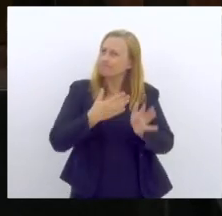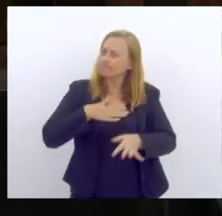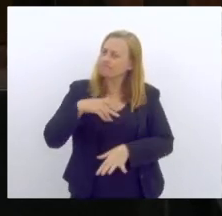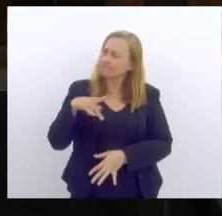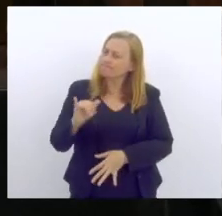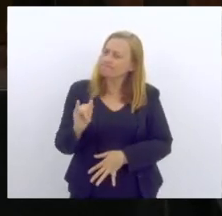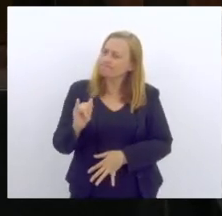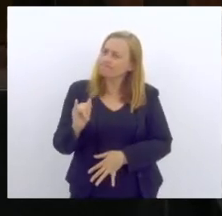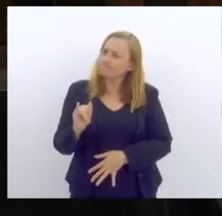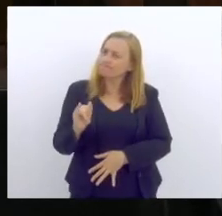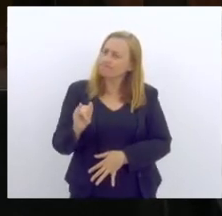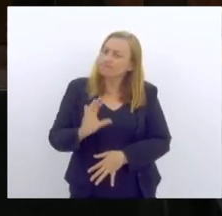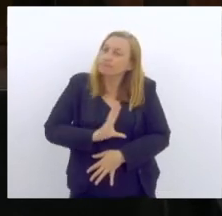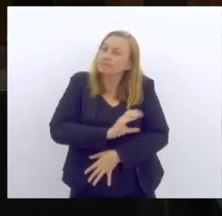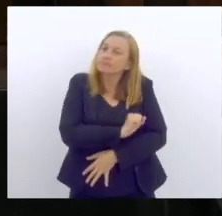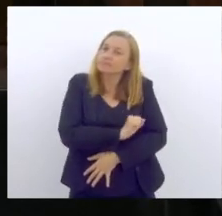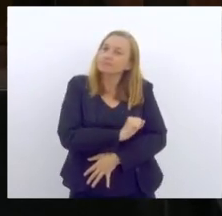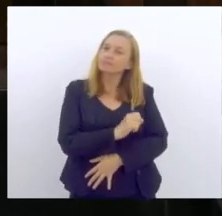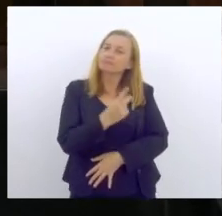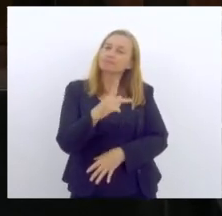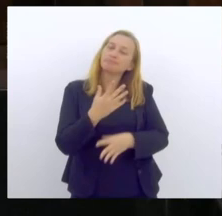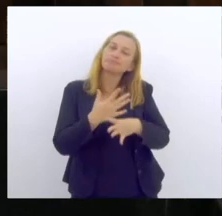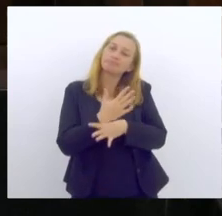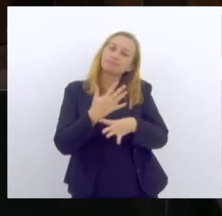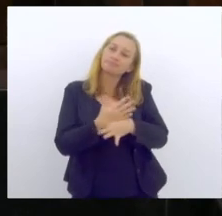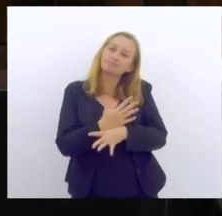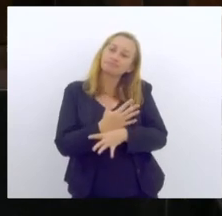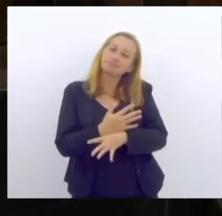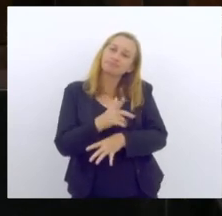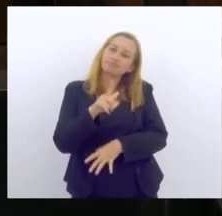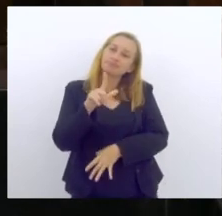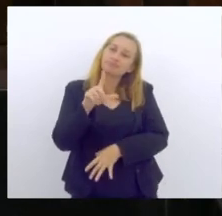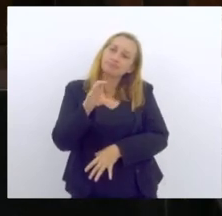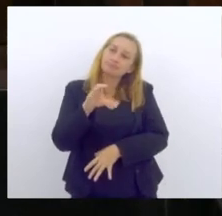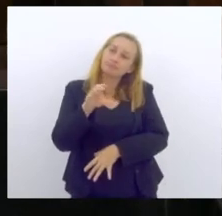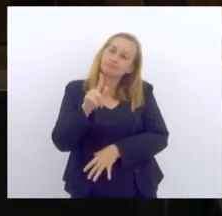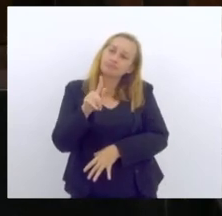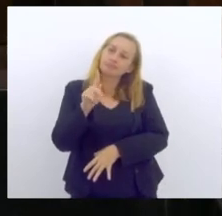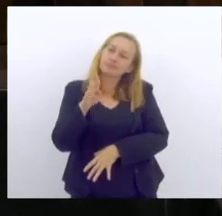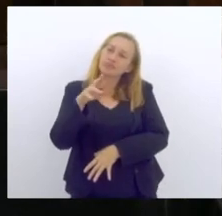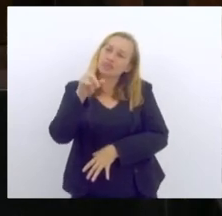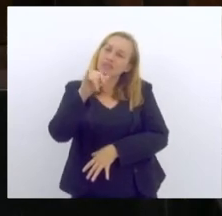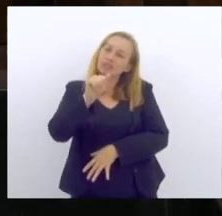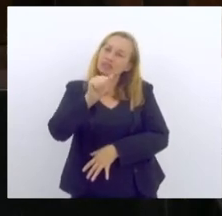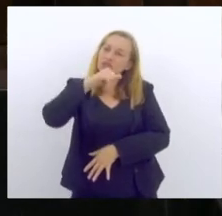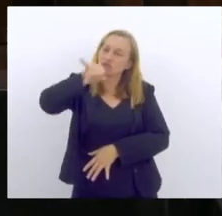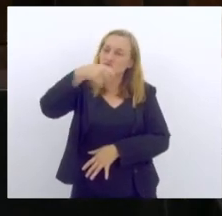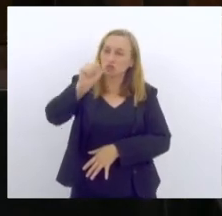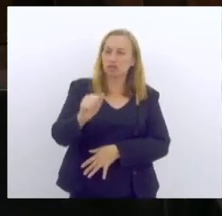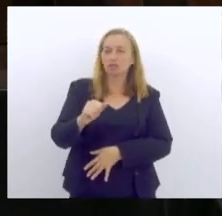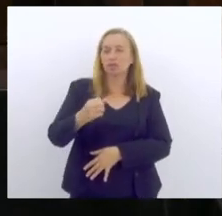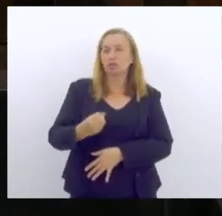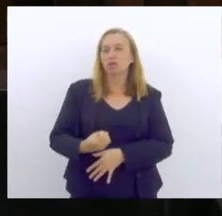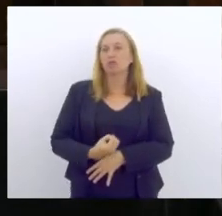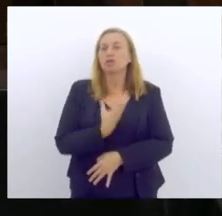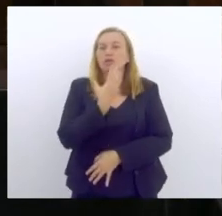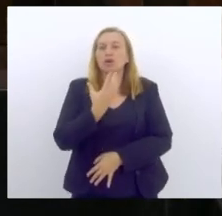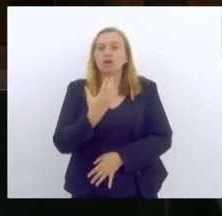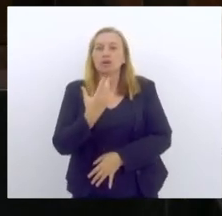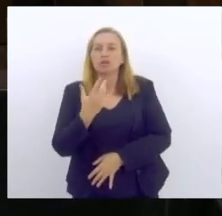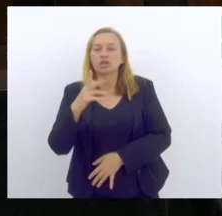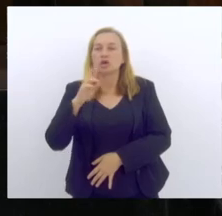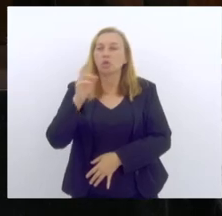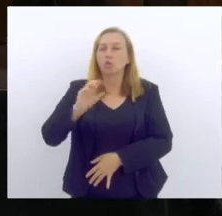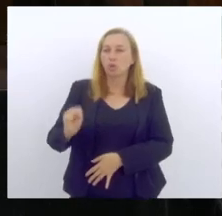que amava a sua cidade a cidade grande eu lembro aqui o que diz o poeta Russo sujeito que